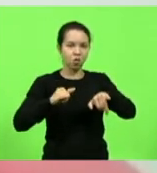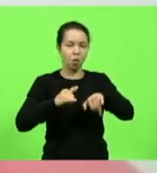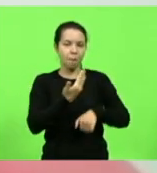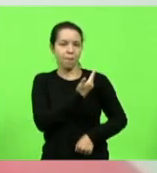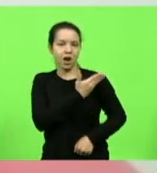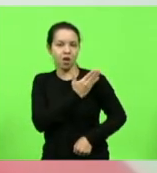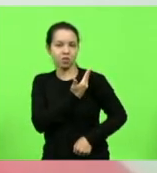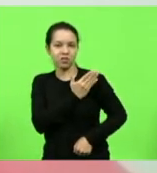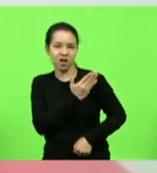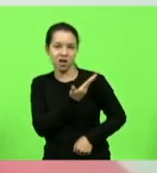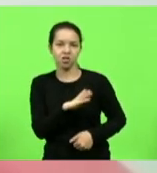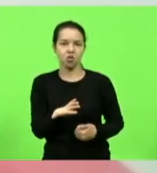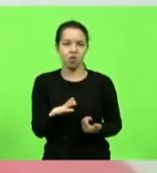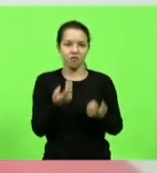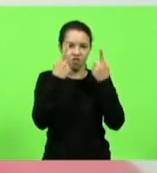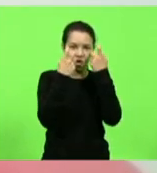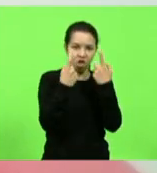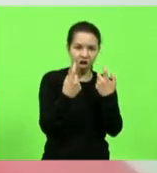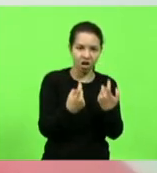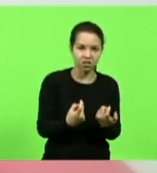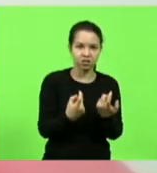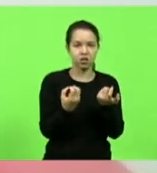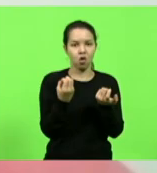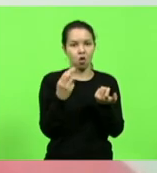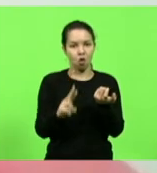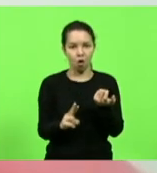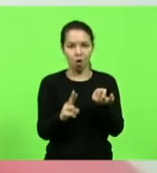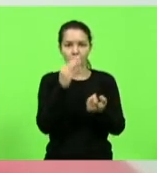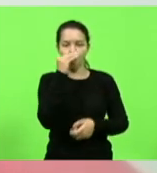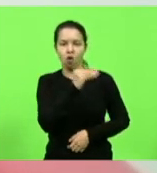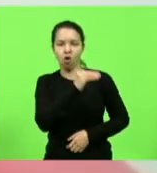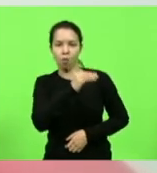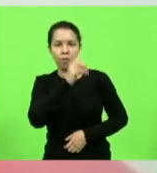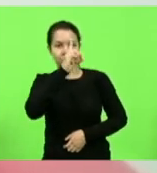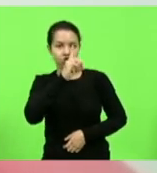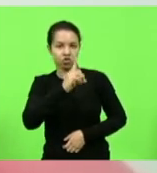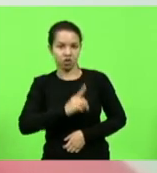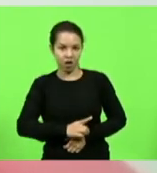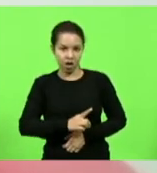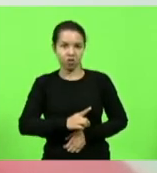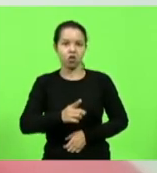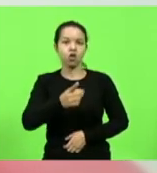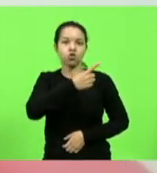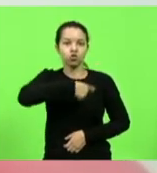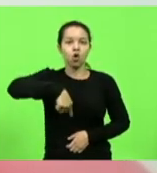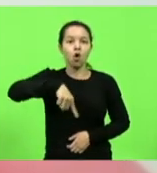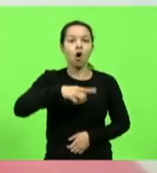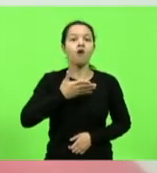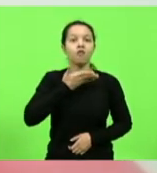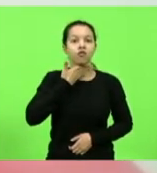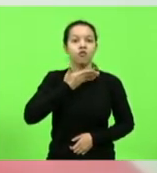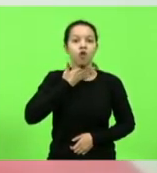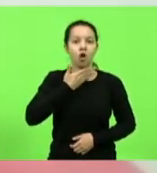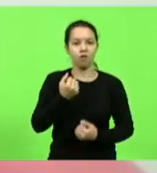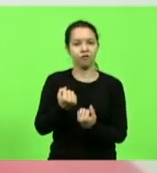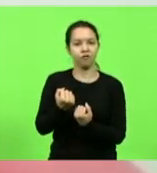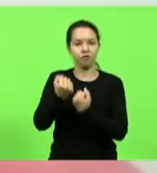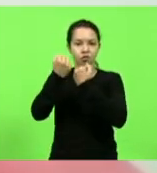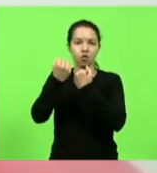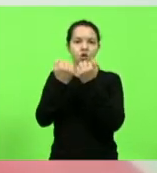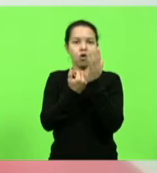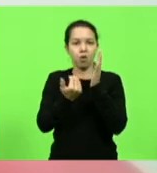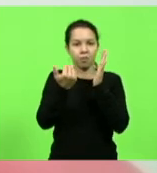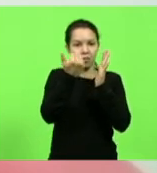de violência e de negação de direitos, a nossa voz tem uma força maior. Eu